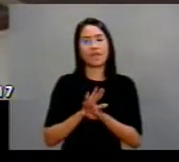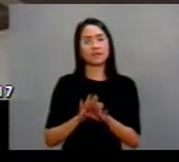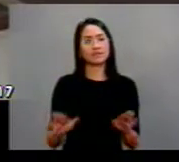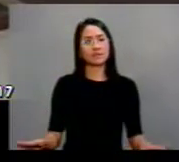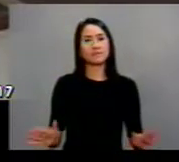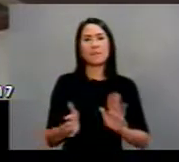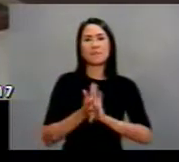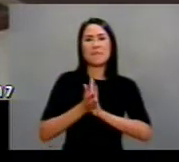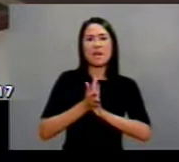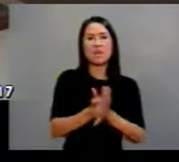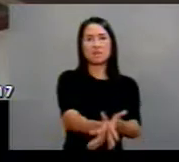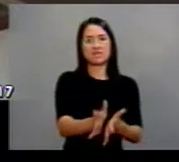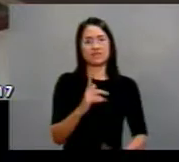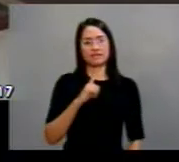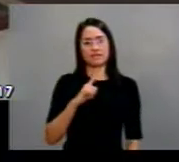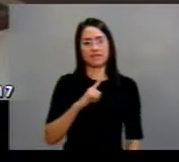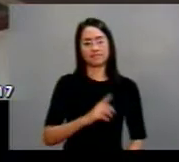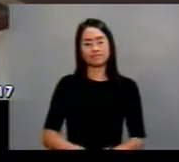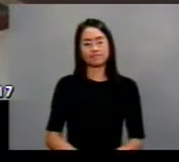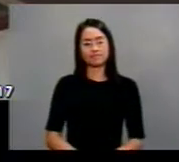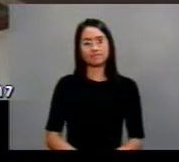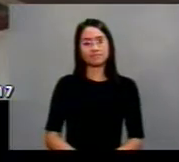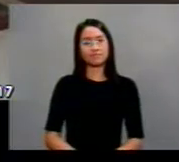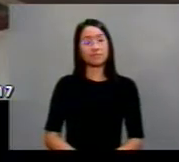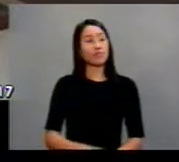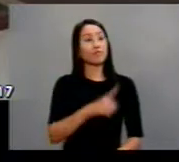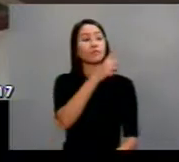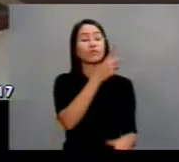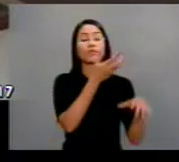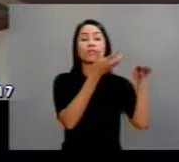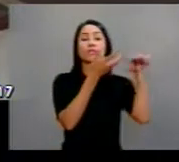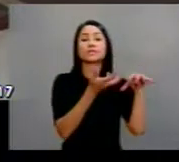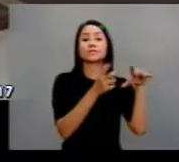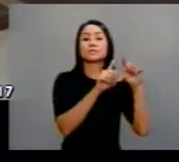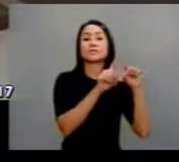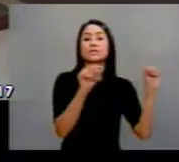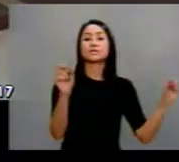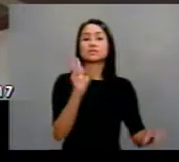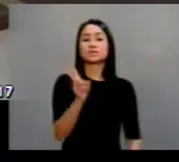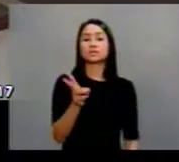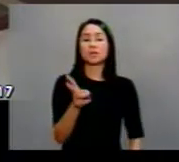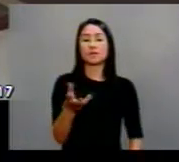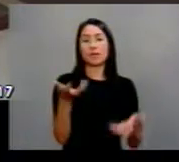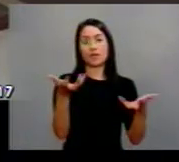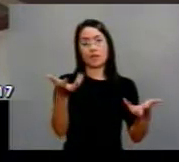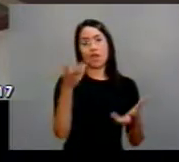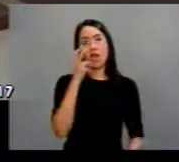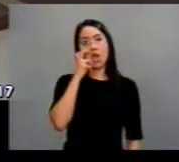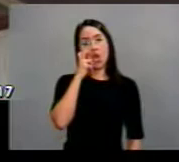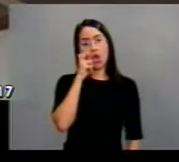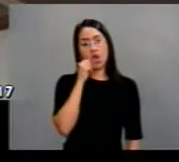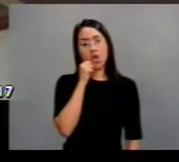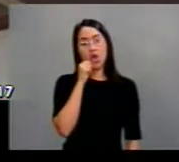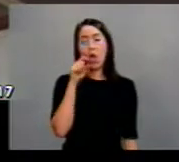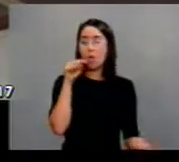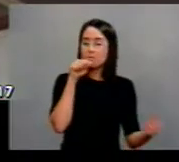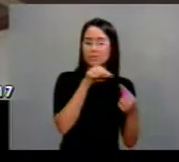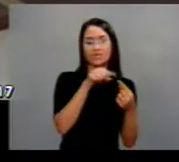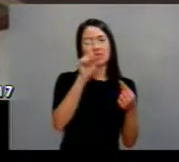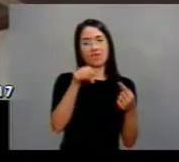dá na riqueza, no poder, no saber. Um país que nunca permitiu